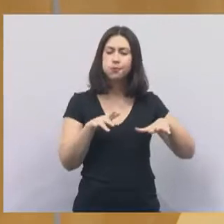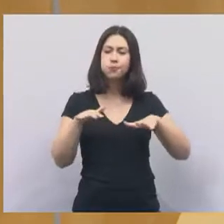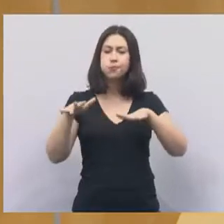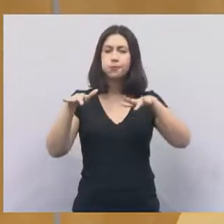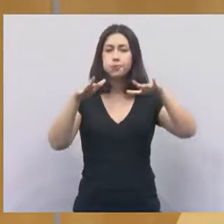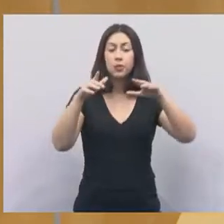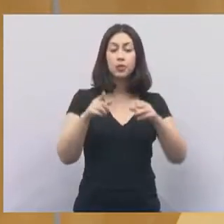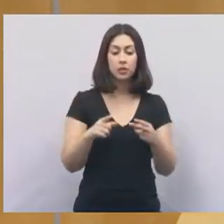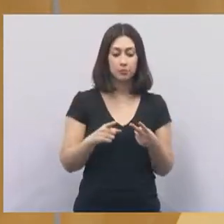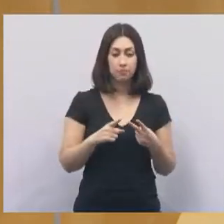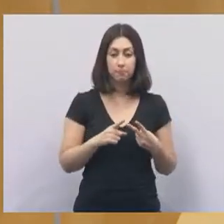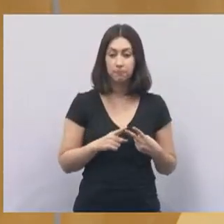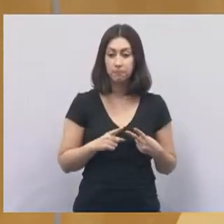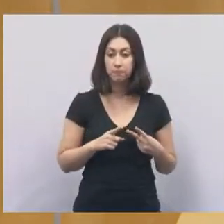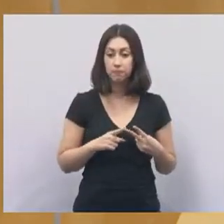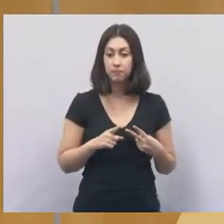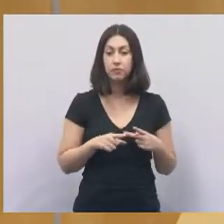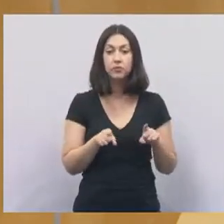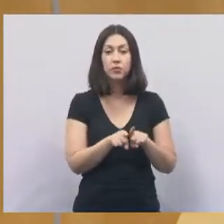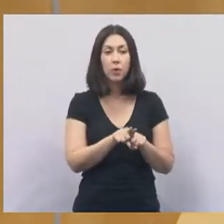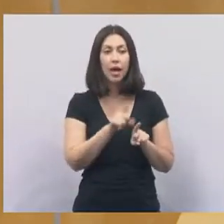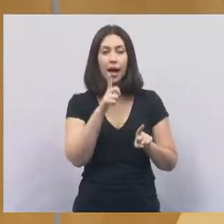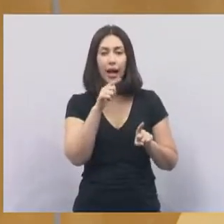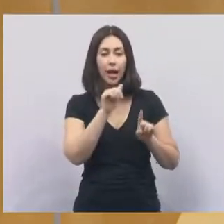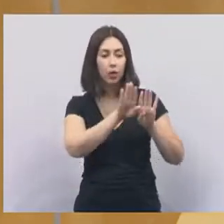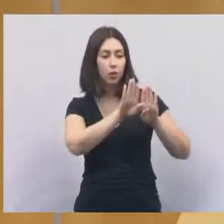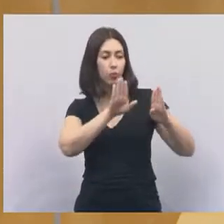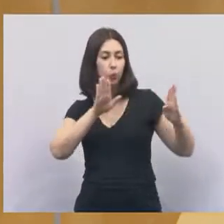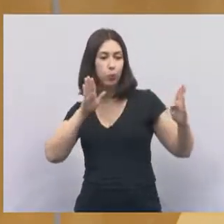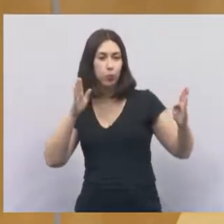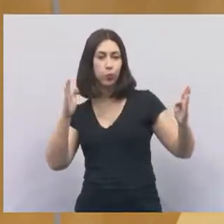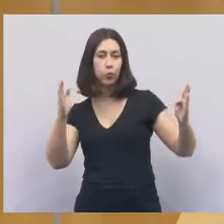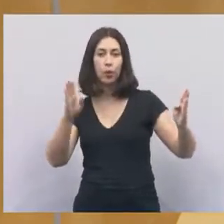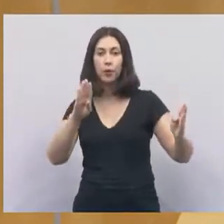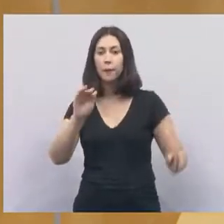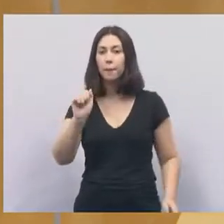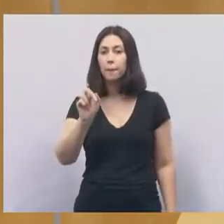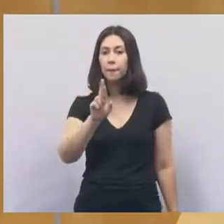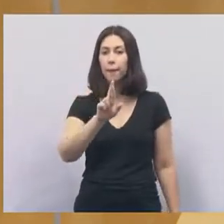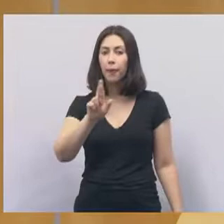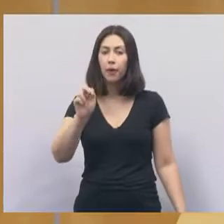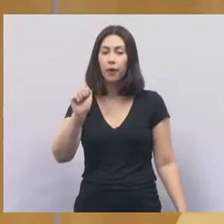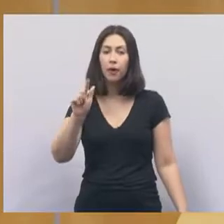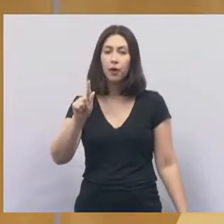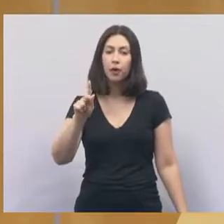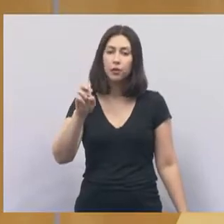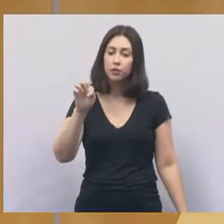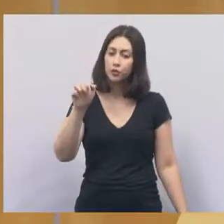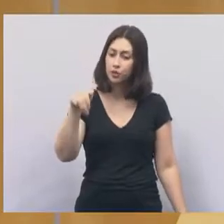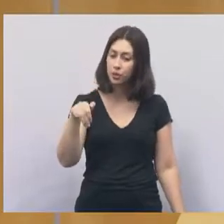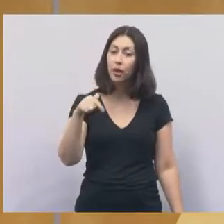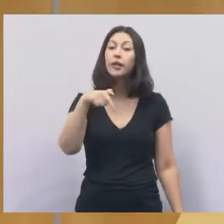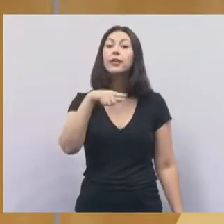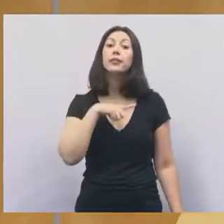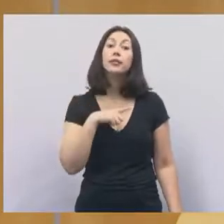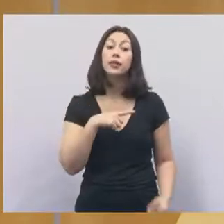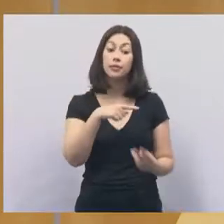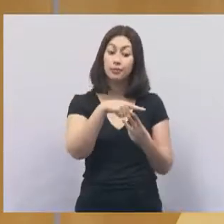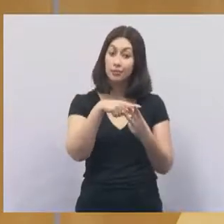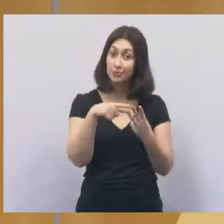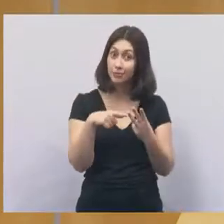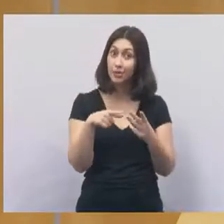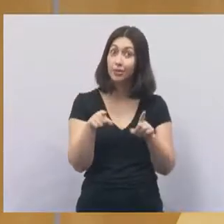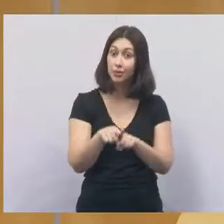a operação barragens nós temos três barragens aqui e é um grande exercício para todos nós